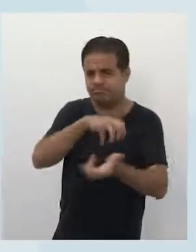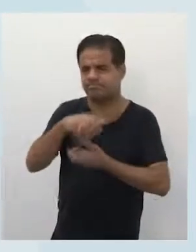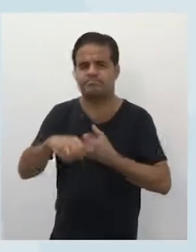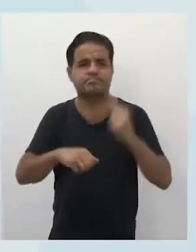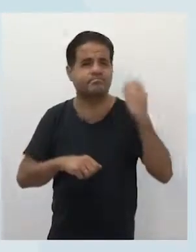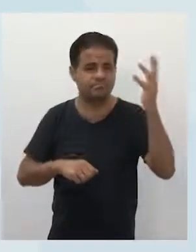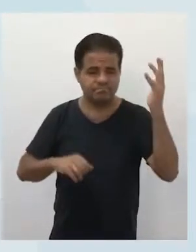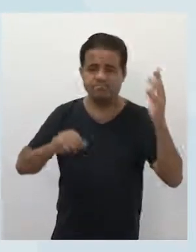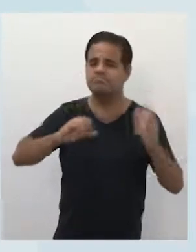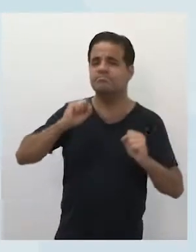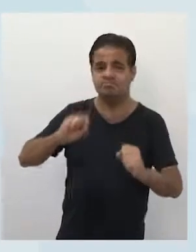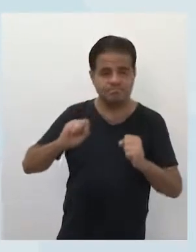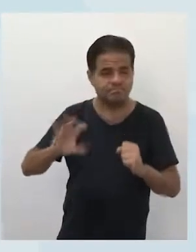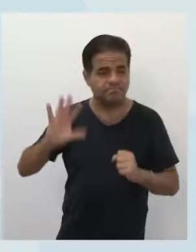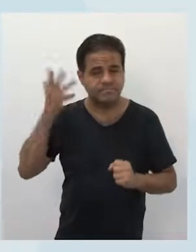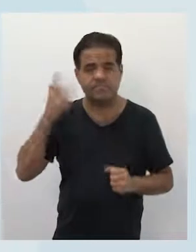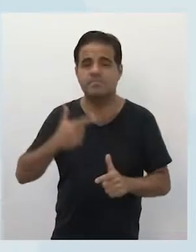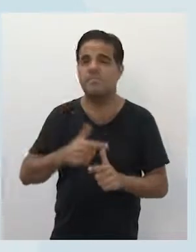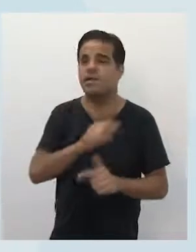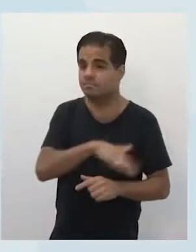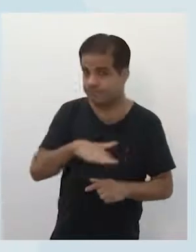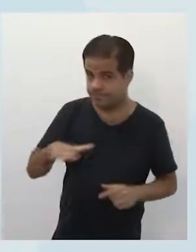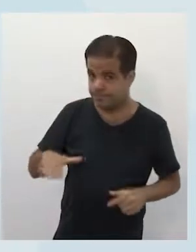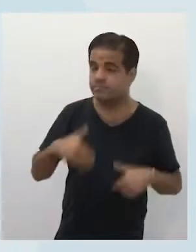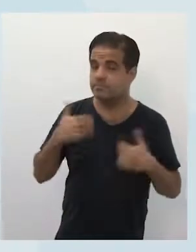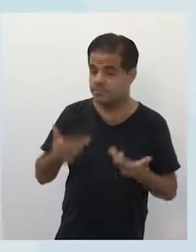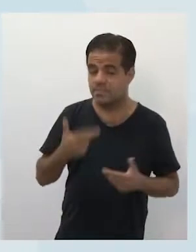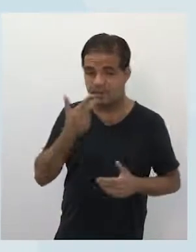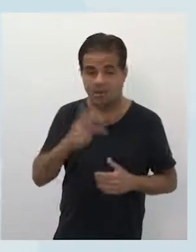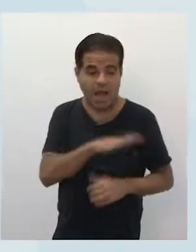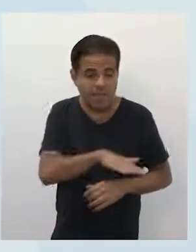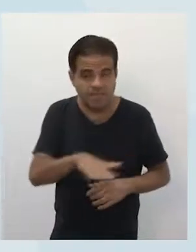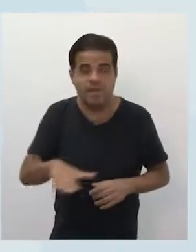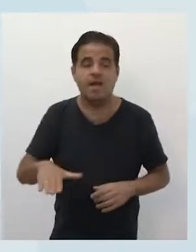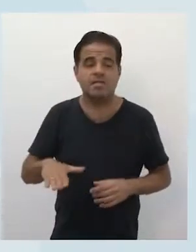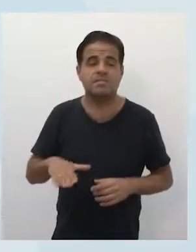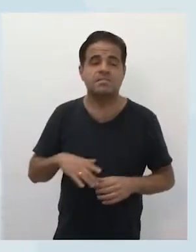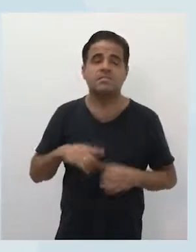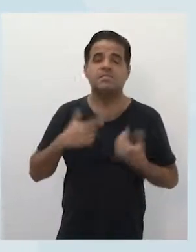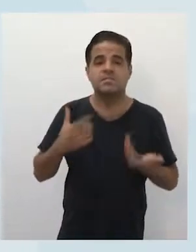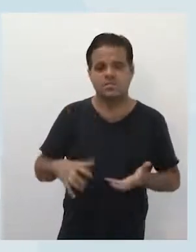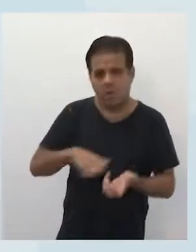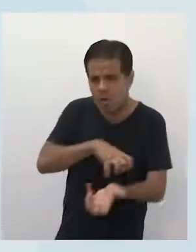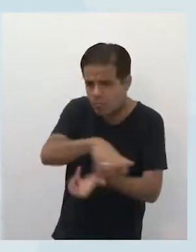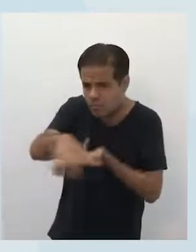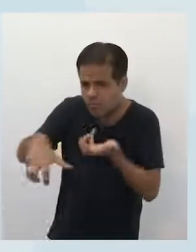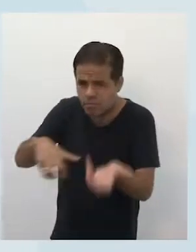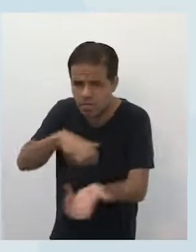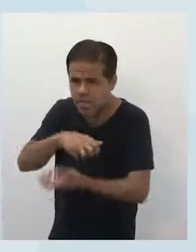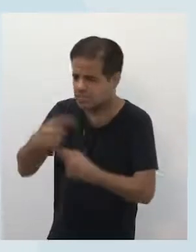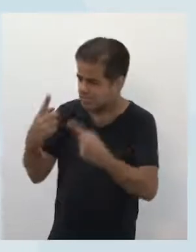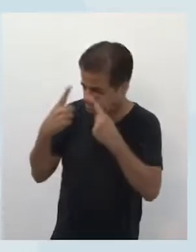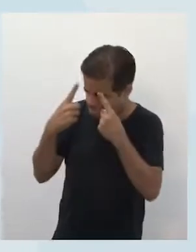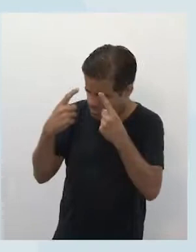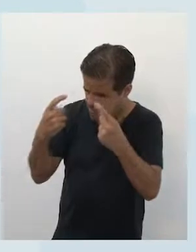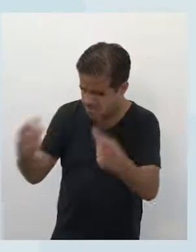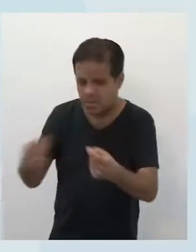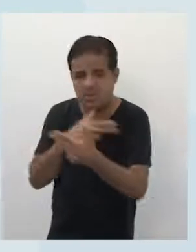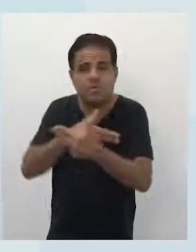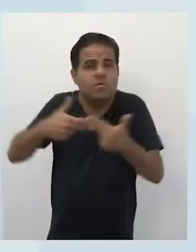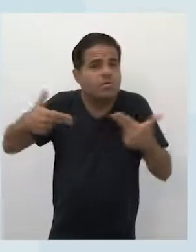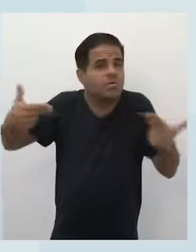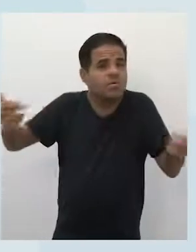Isso, Então, crianças, para reforçar a questão da infância de novo, né? Conflito, violência, só